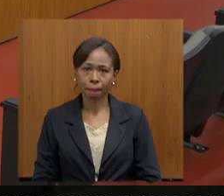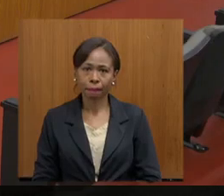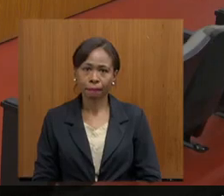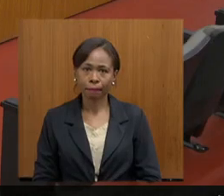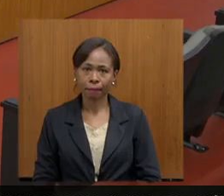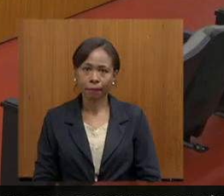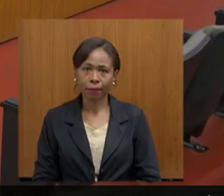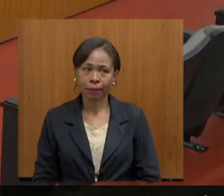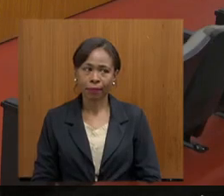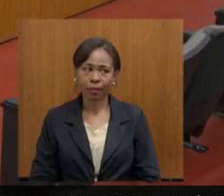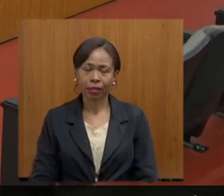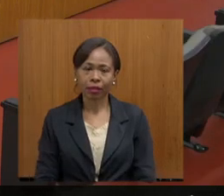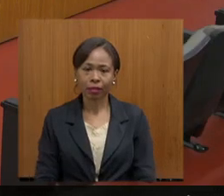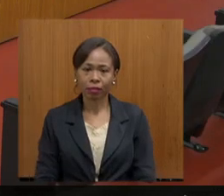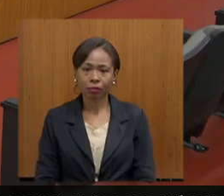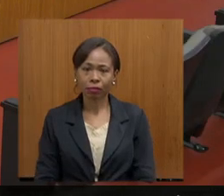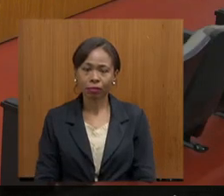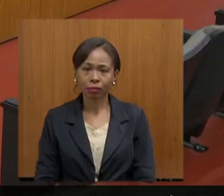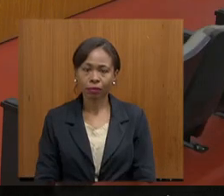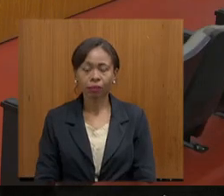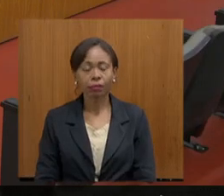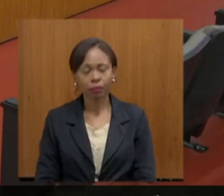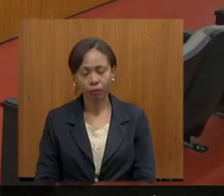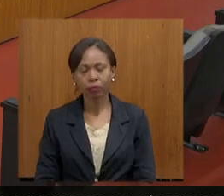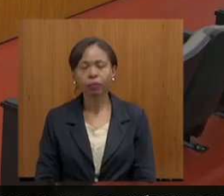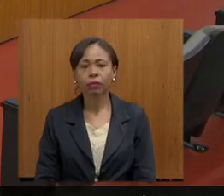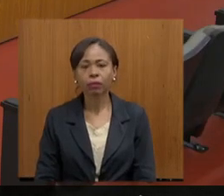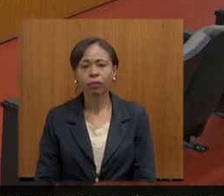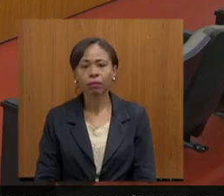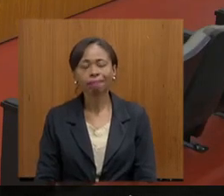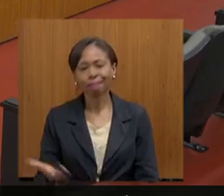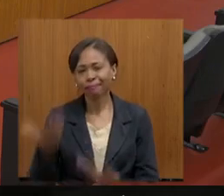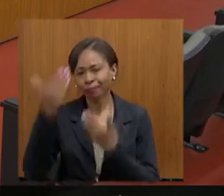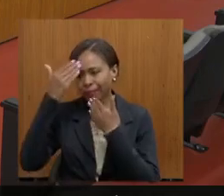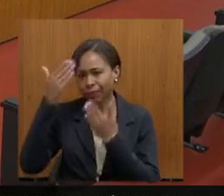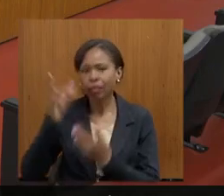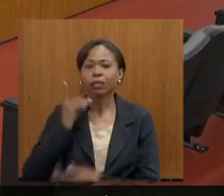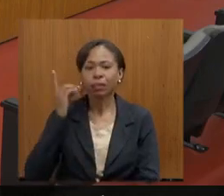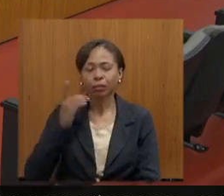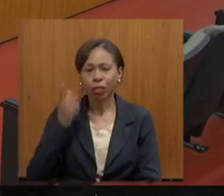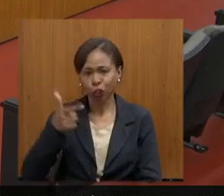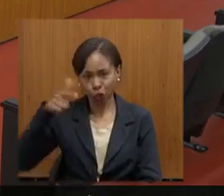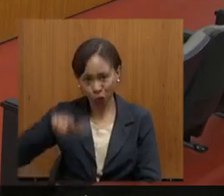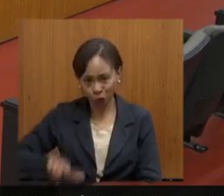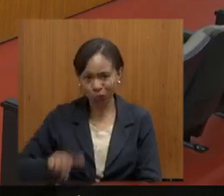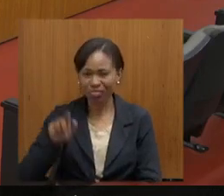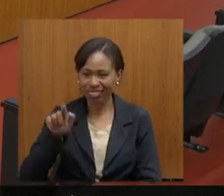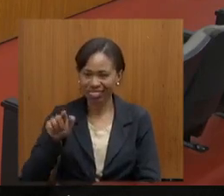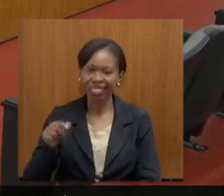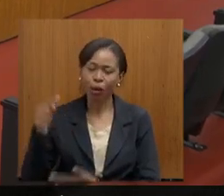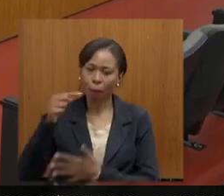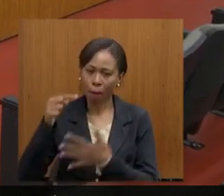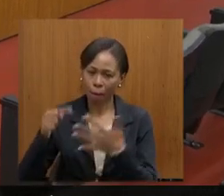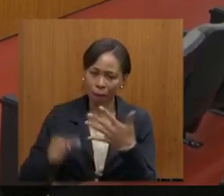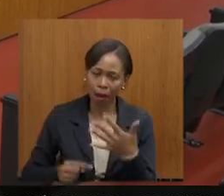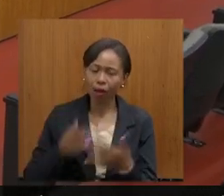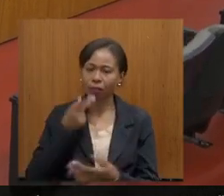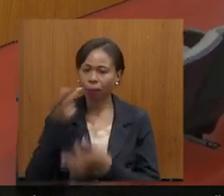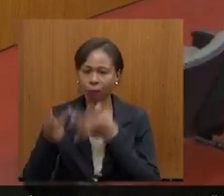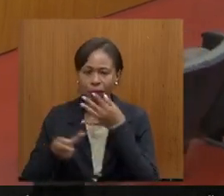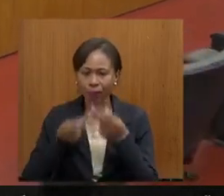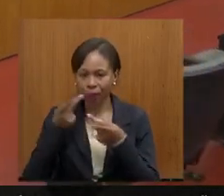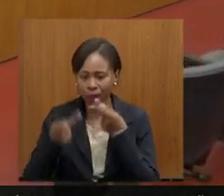Deputado mesmo e é bom muito obrigado Deputado novamente aí pelos pelos